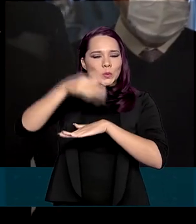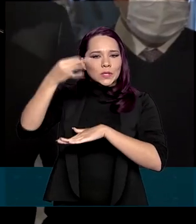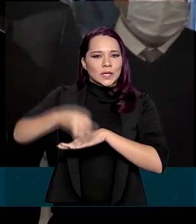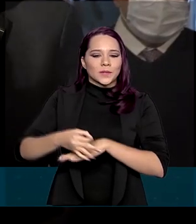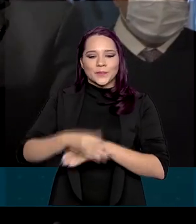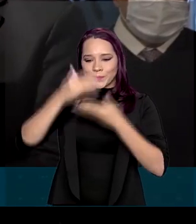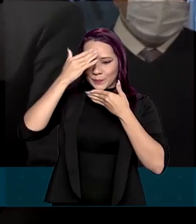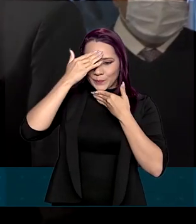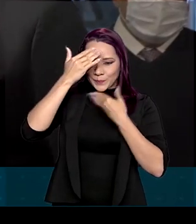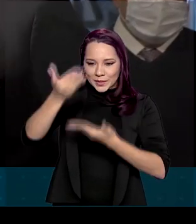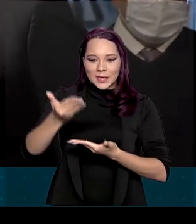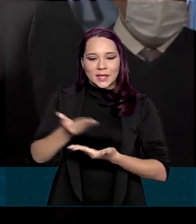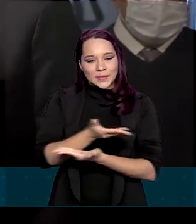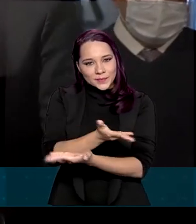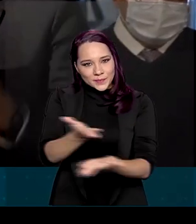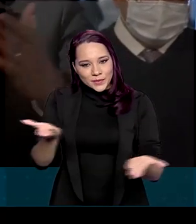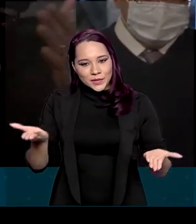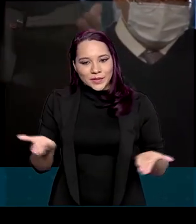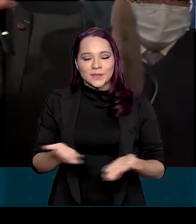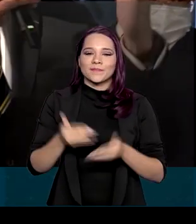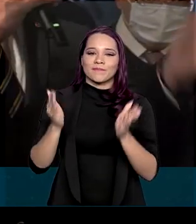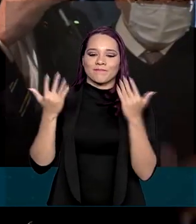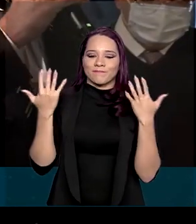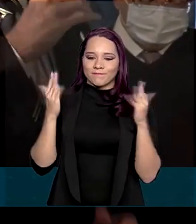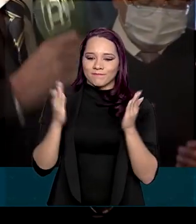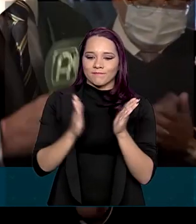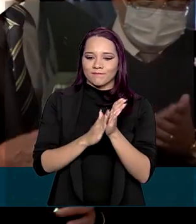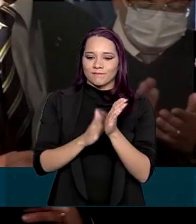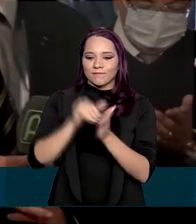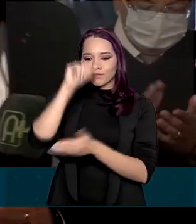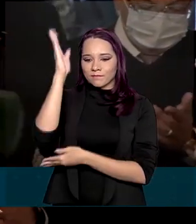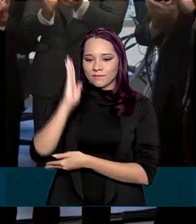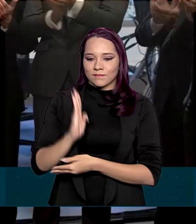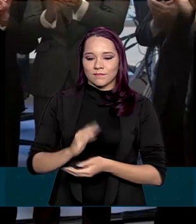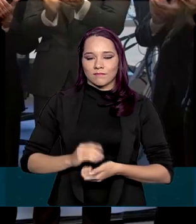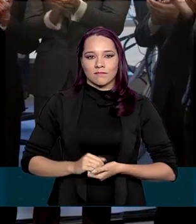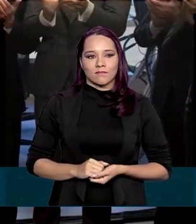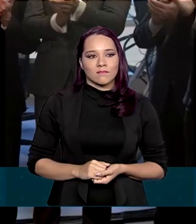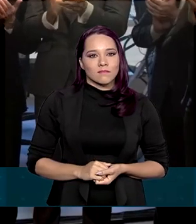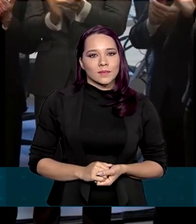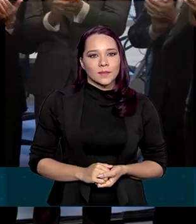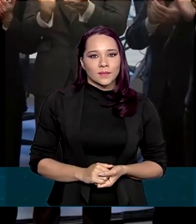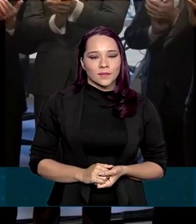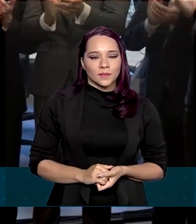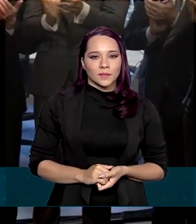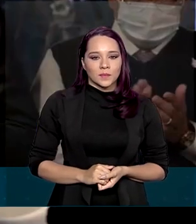Muito obrigado, Saad, muito obrigado a todos vocês. Uma salva de palmas para o nosso Brasil.